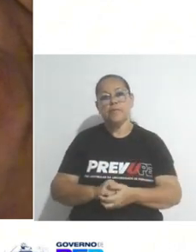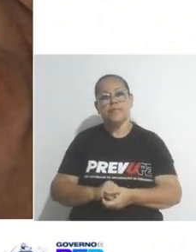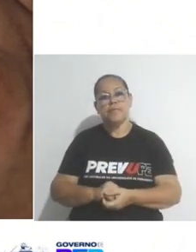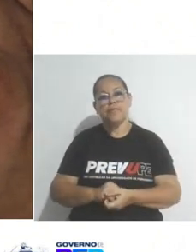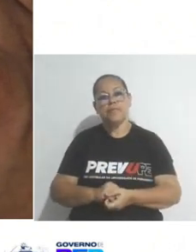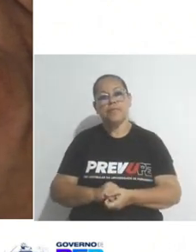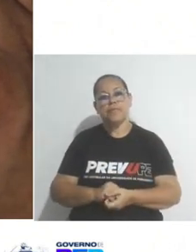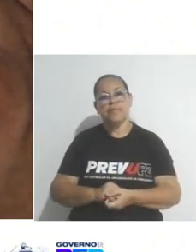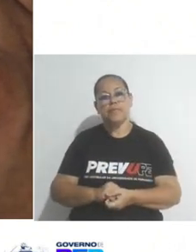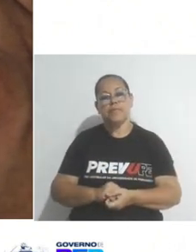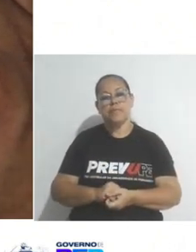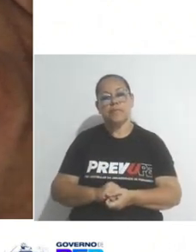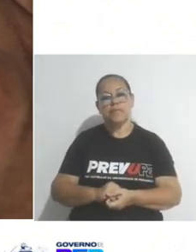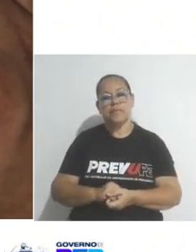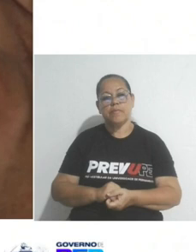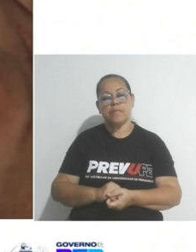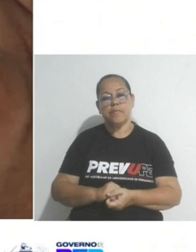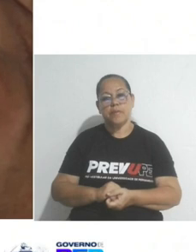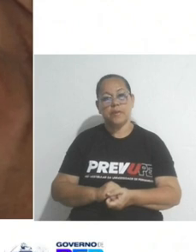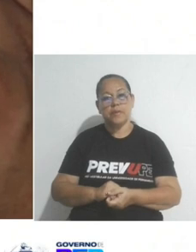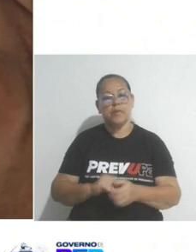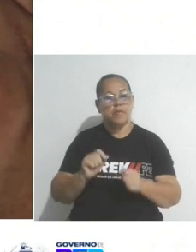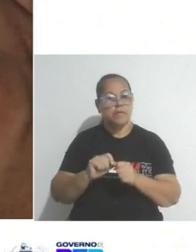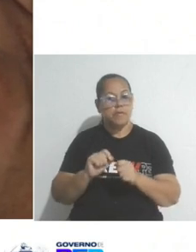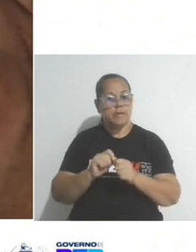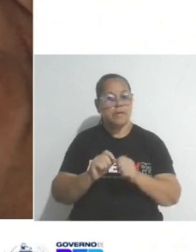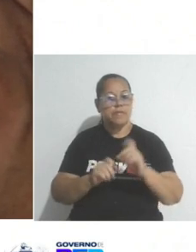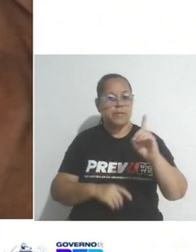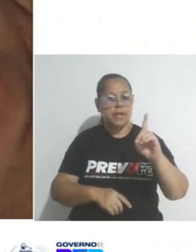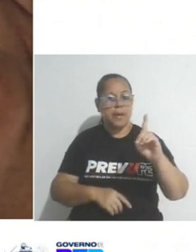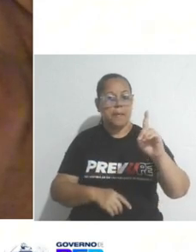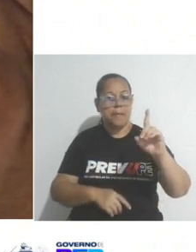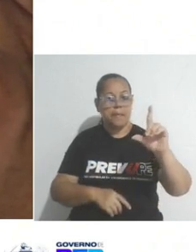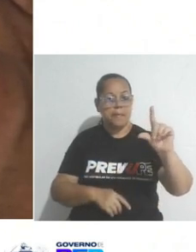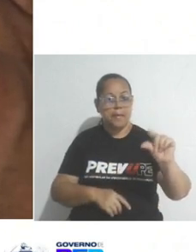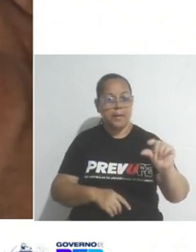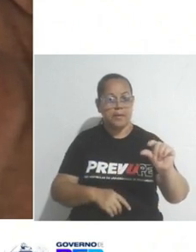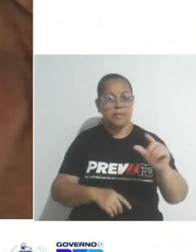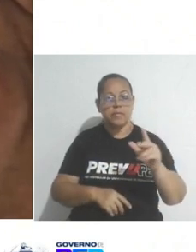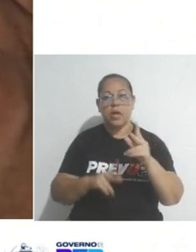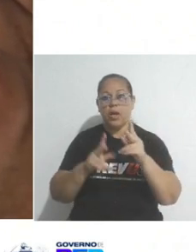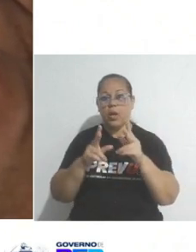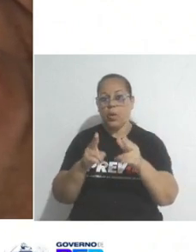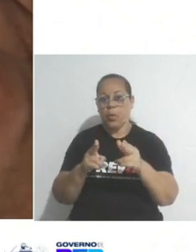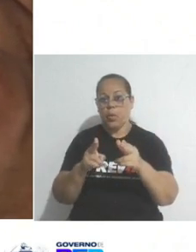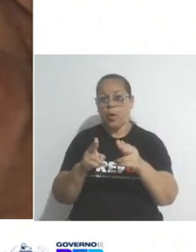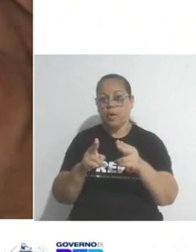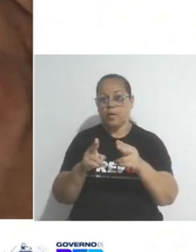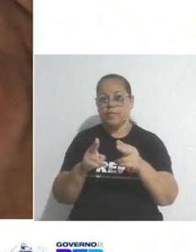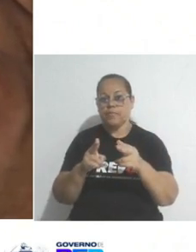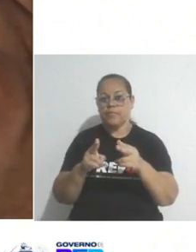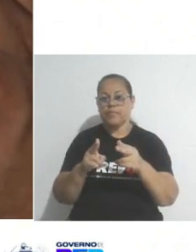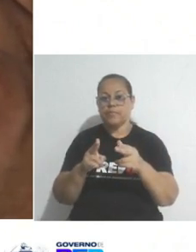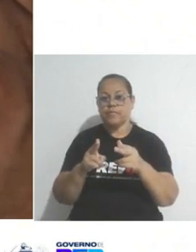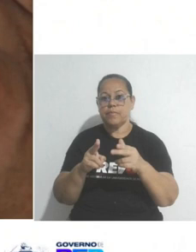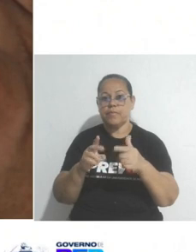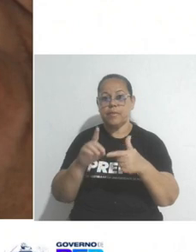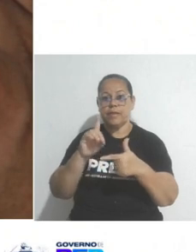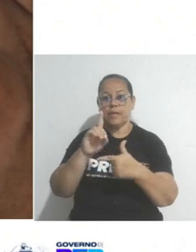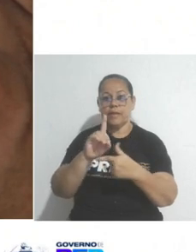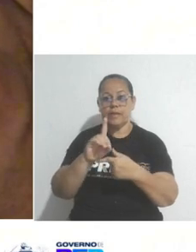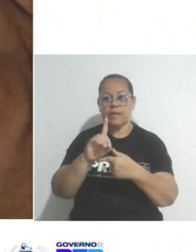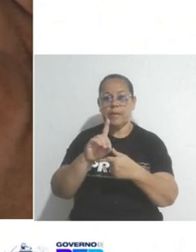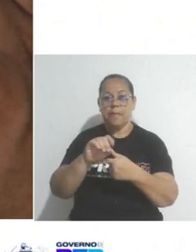é só eu aplicar a distância no mapa sendo igual a distância no real